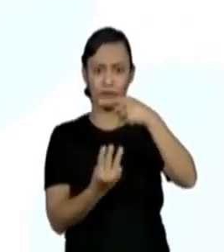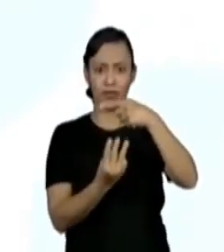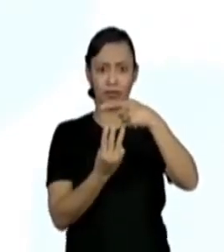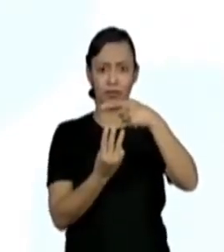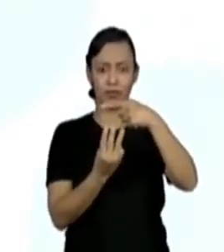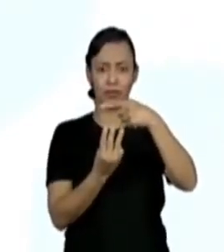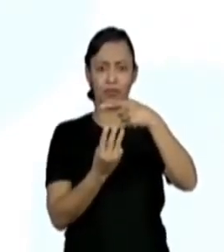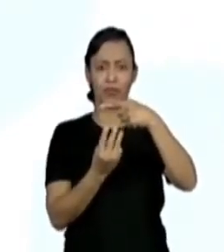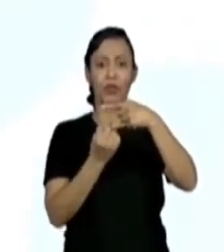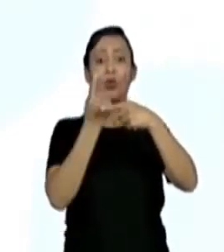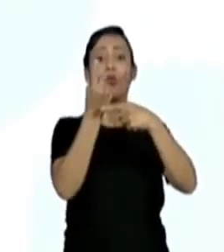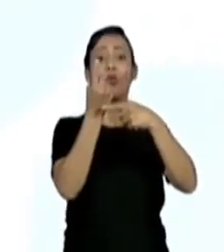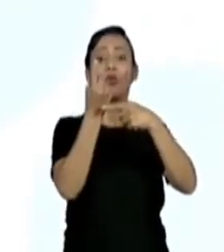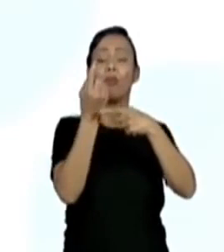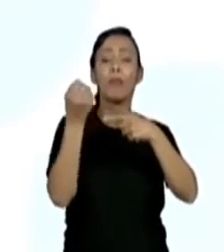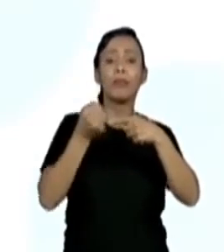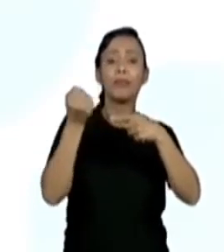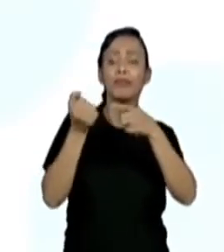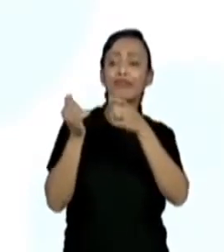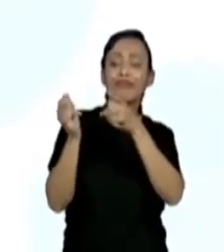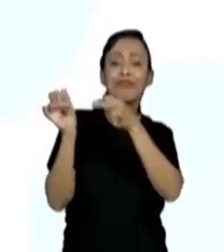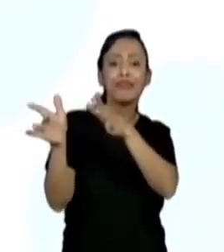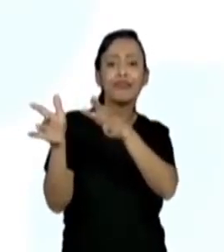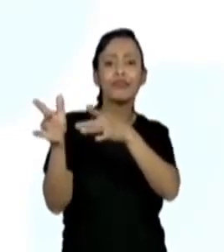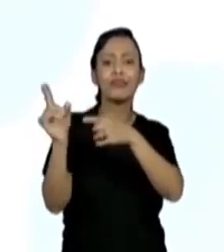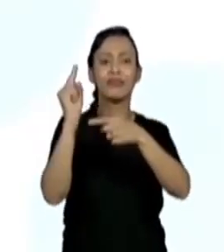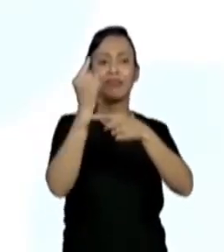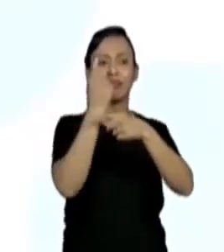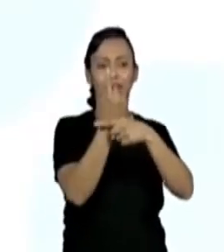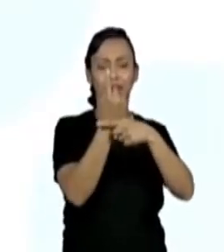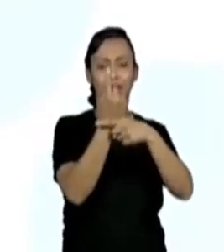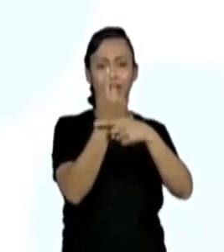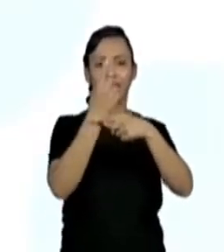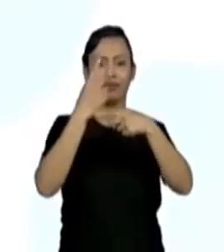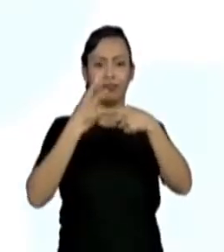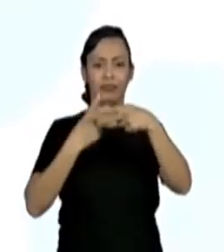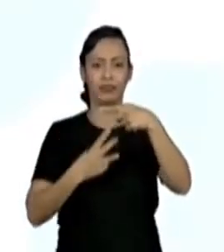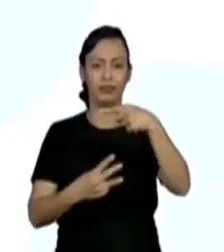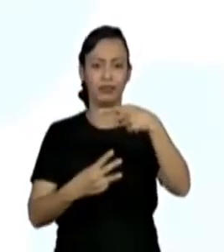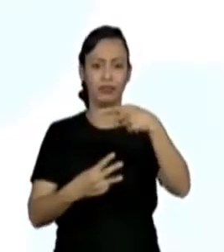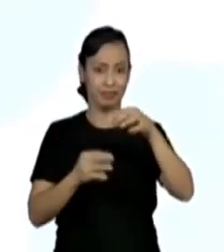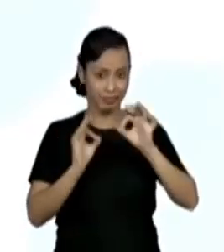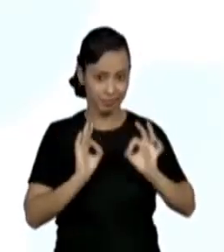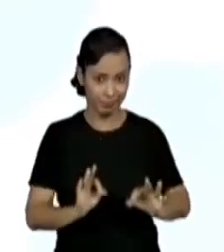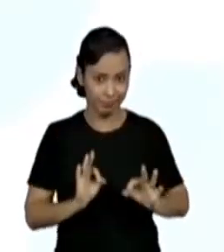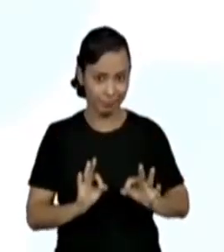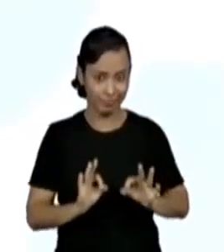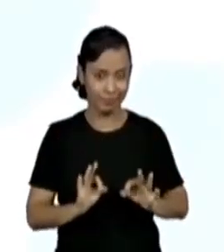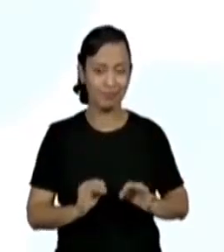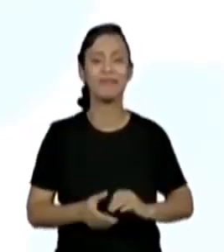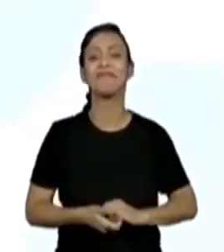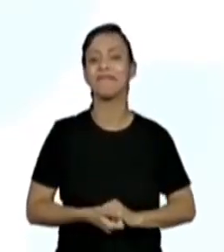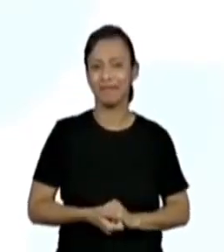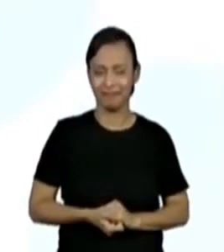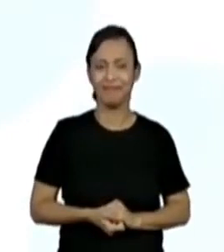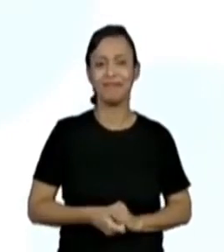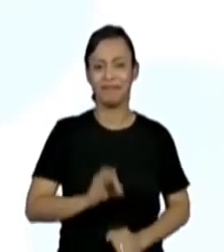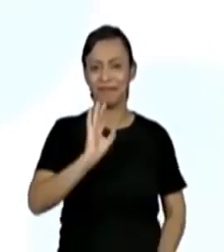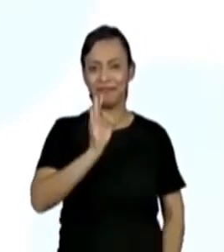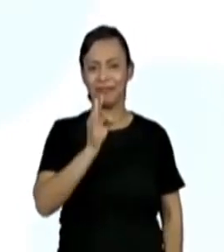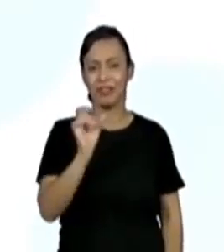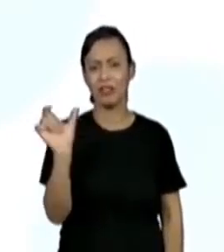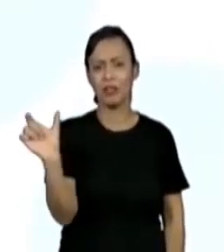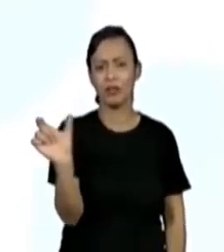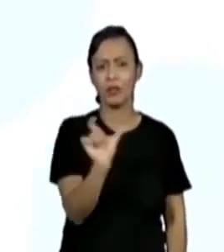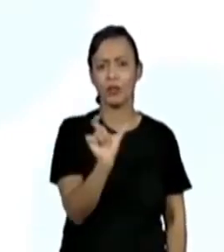da parte não pintada é 1/3 não é vamos fazer o registro